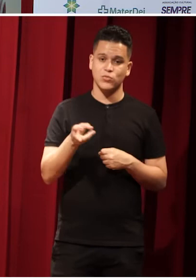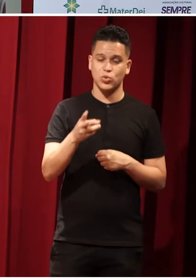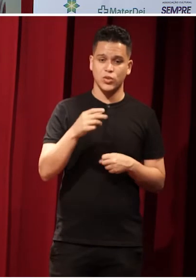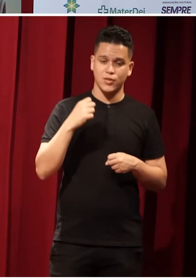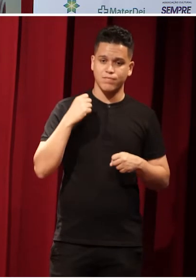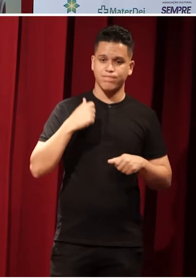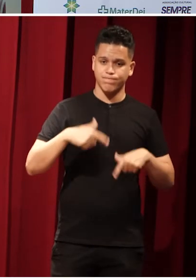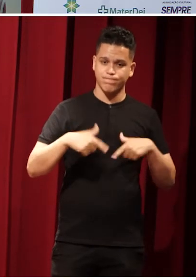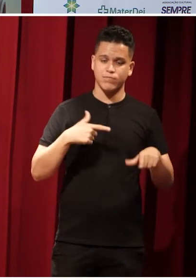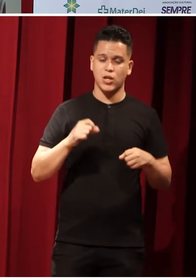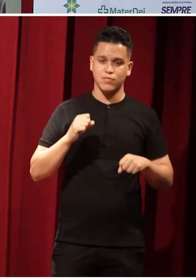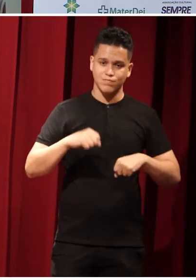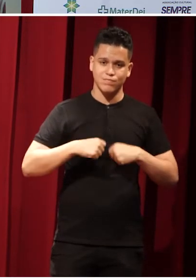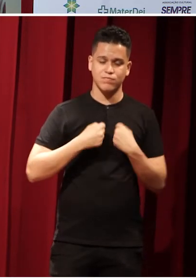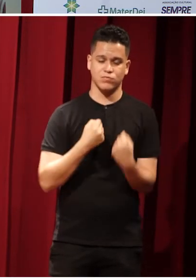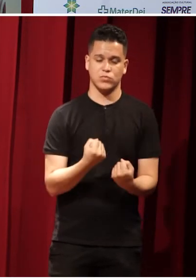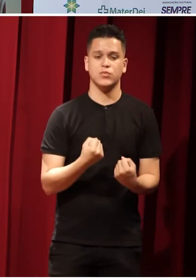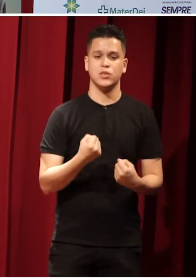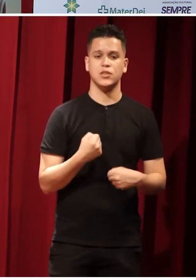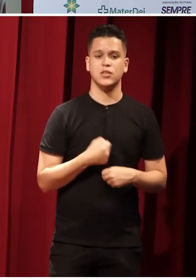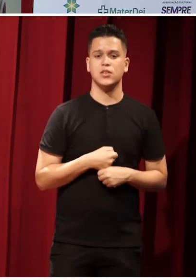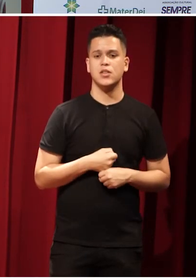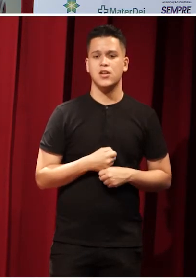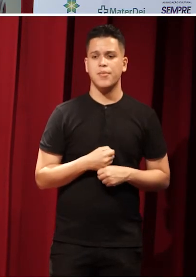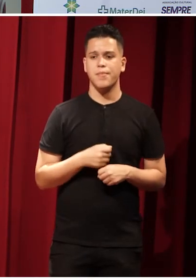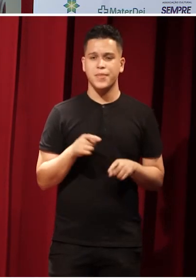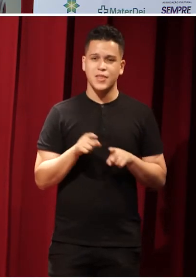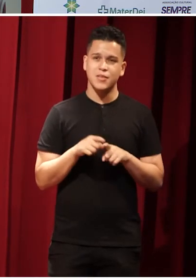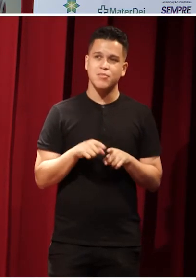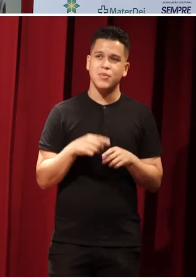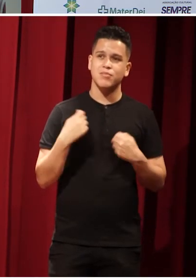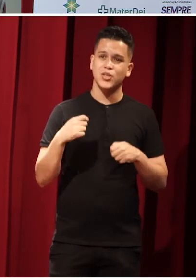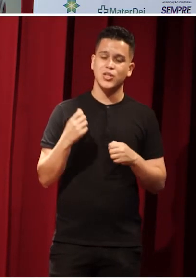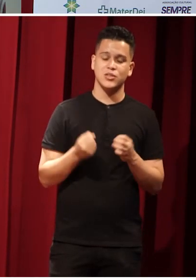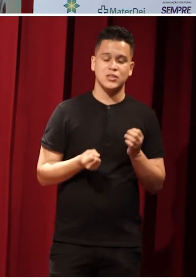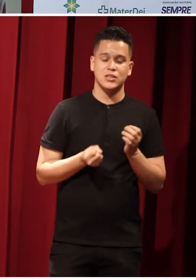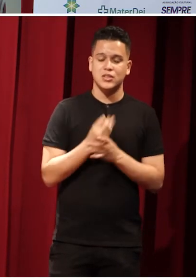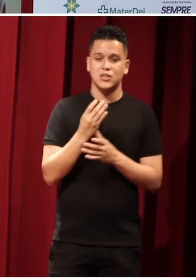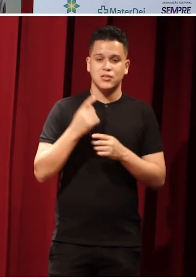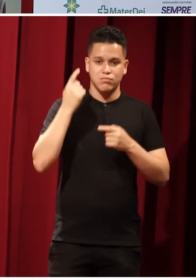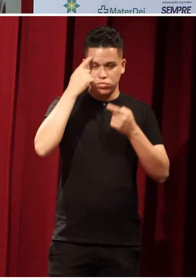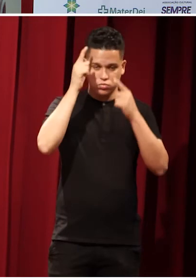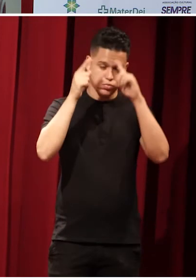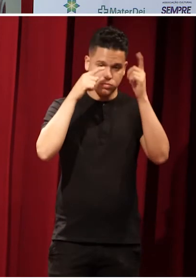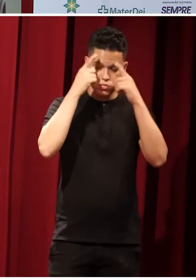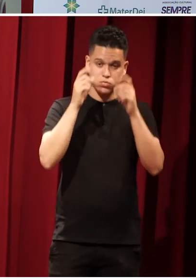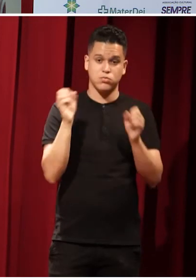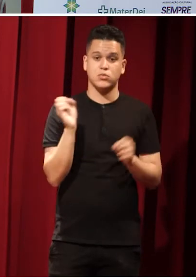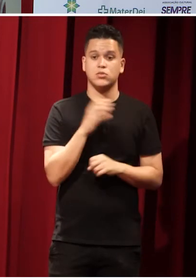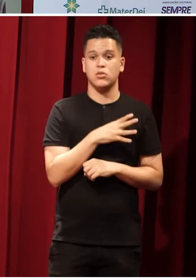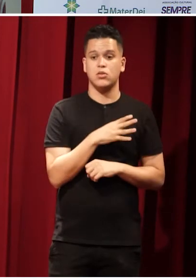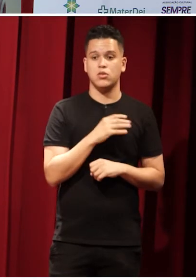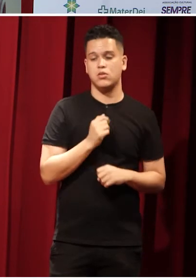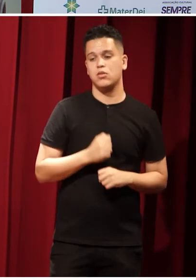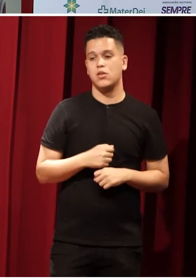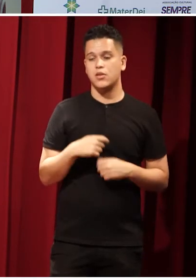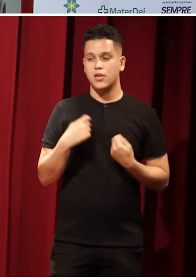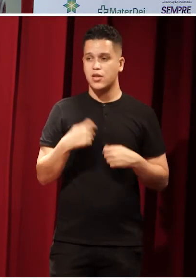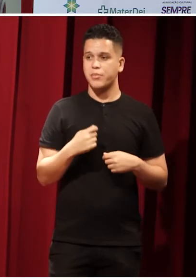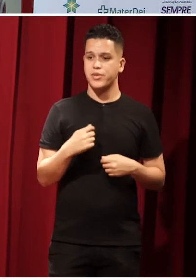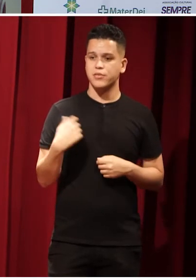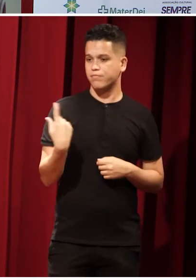sendo feito, é preciso criatividade nesse trabalho, é preciso que a gente seja capaz de